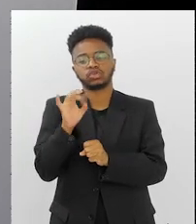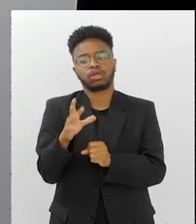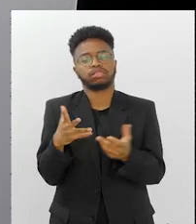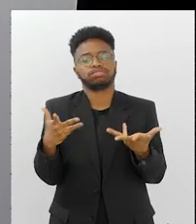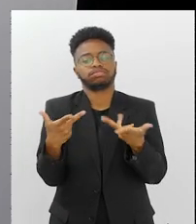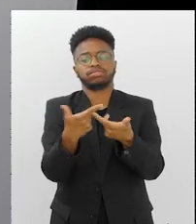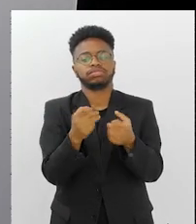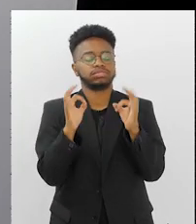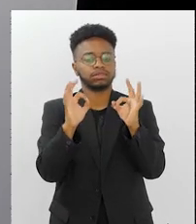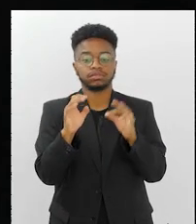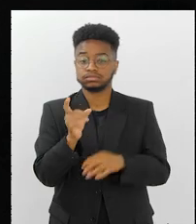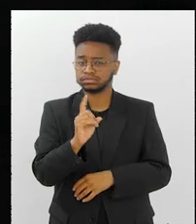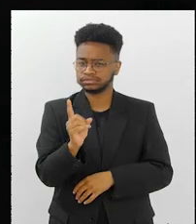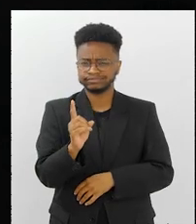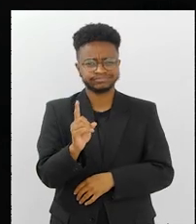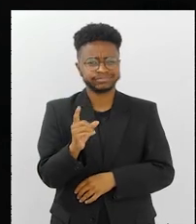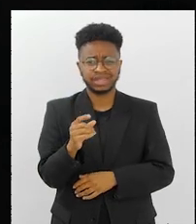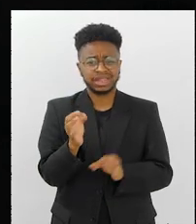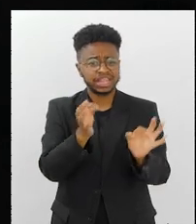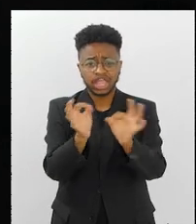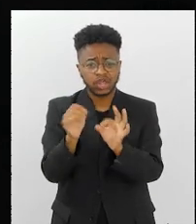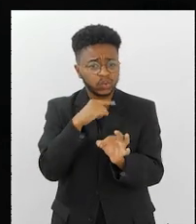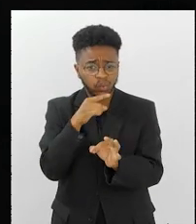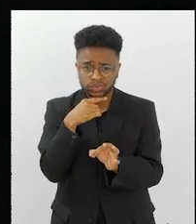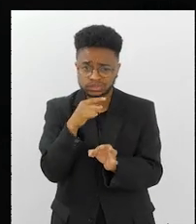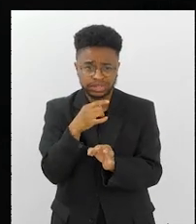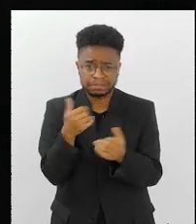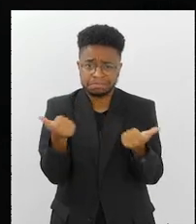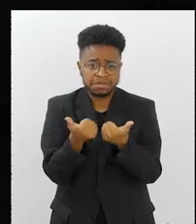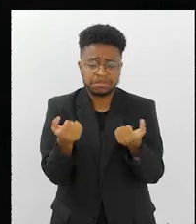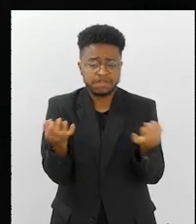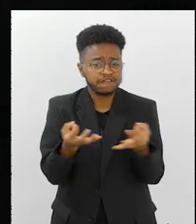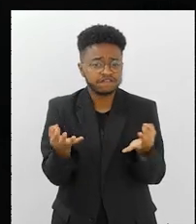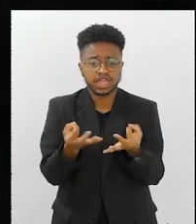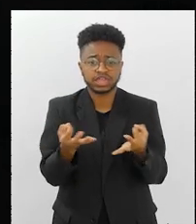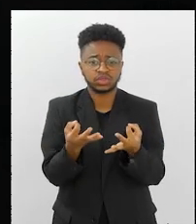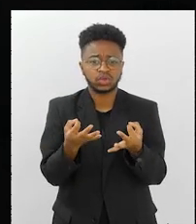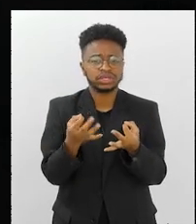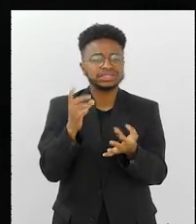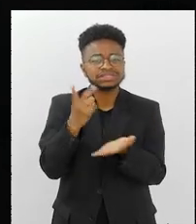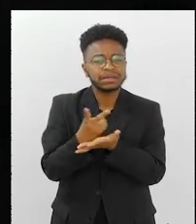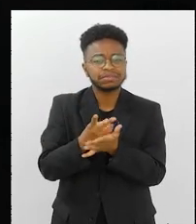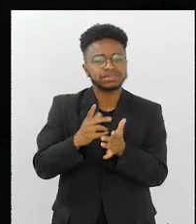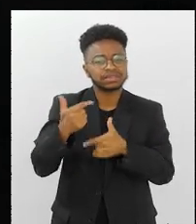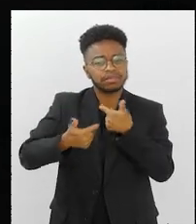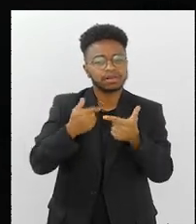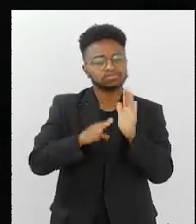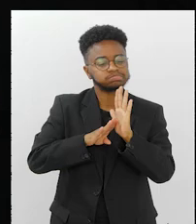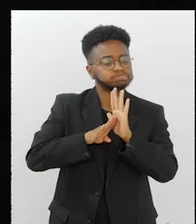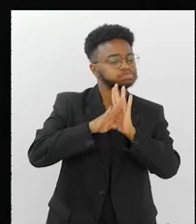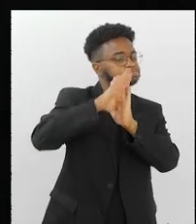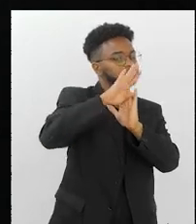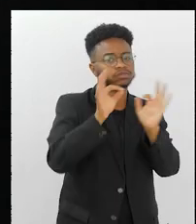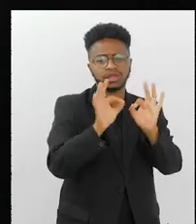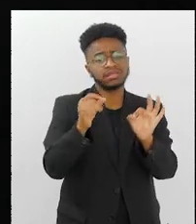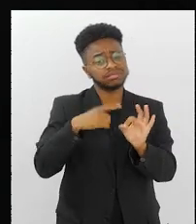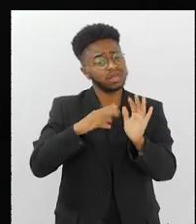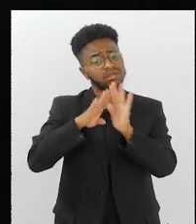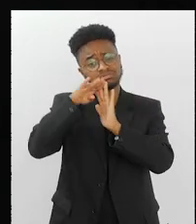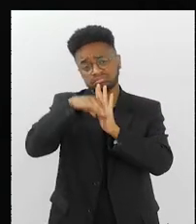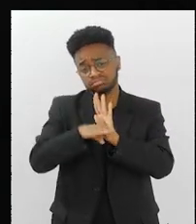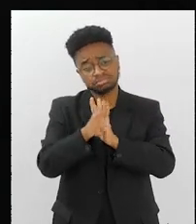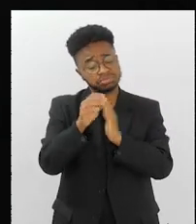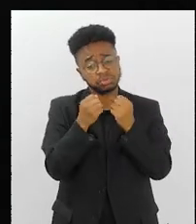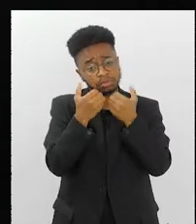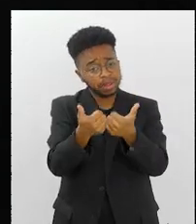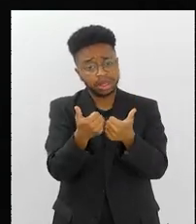maravilhosos porque eu acho que nenhum coreógrafo tem uma uma carreira com executiva com trabalhos sempre muito bons mosos são altos e